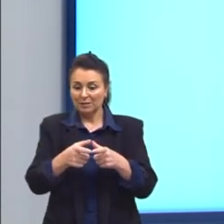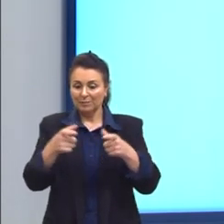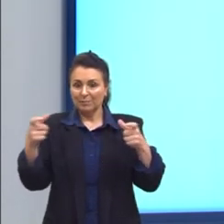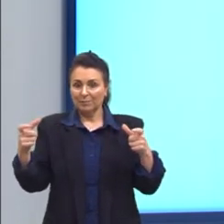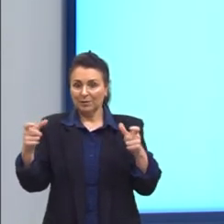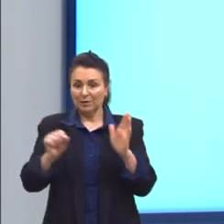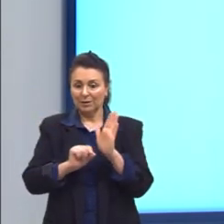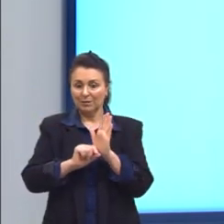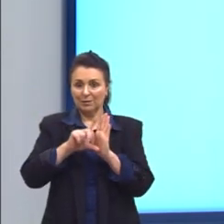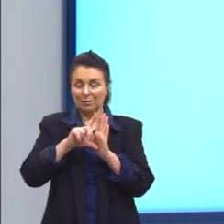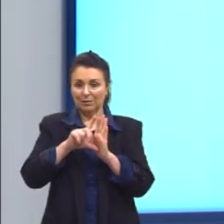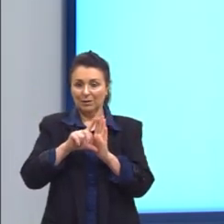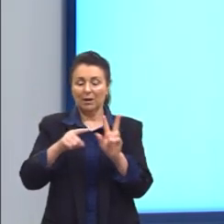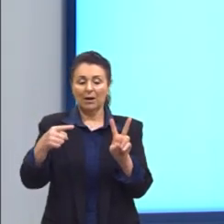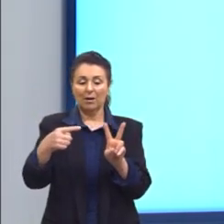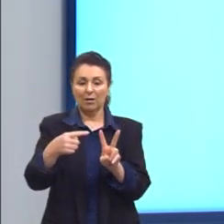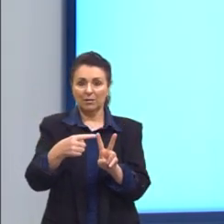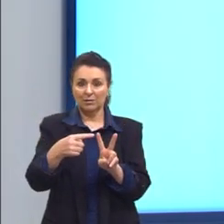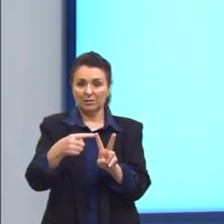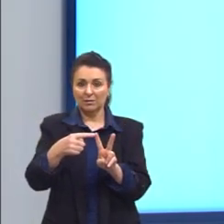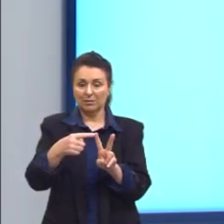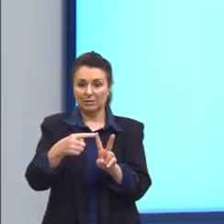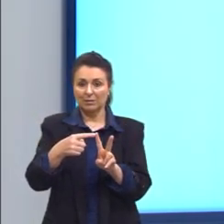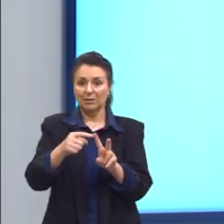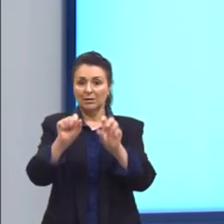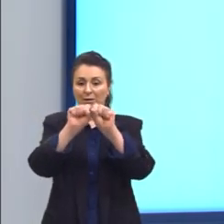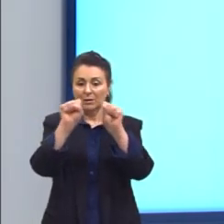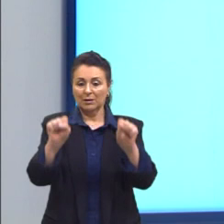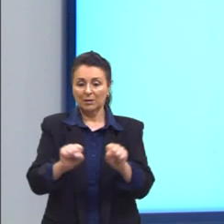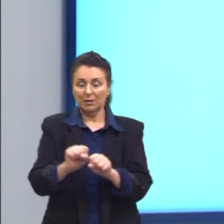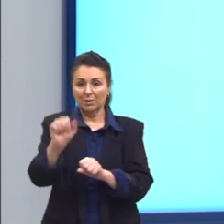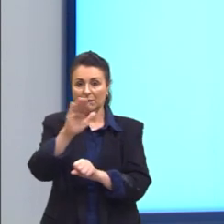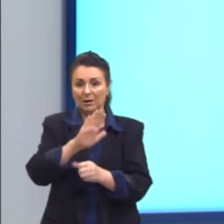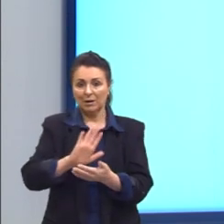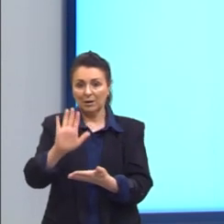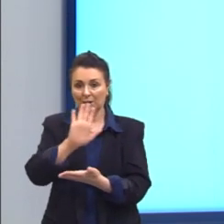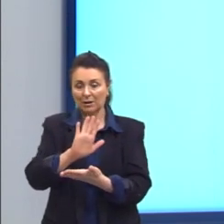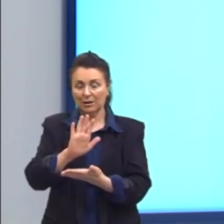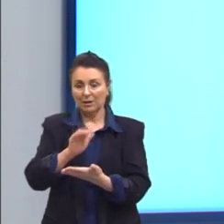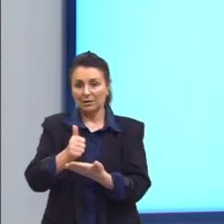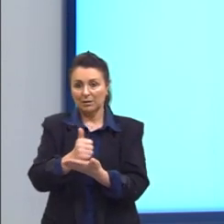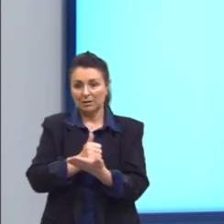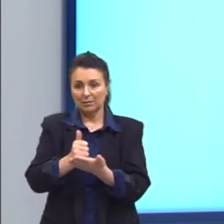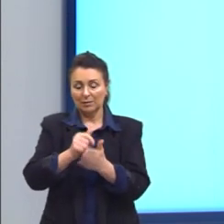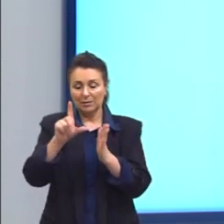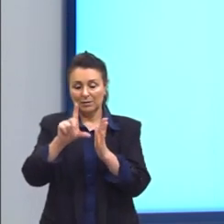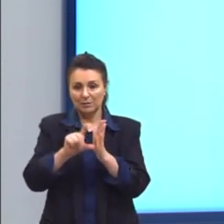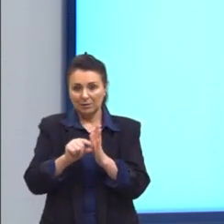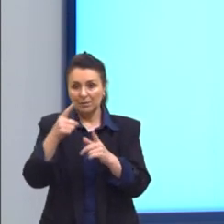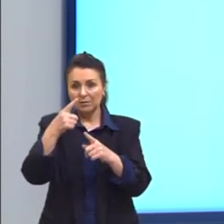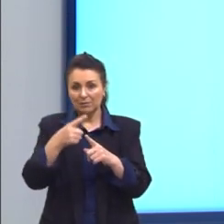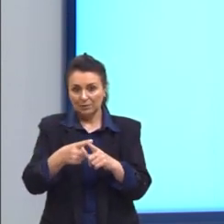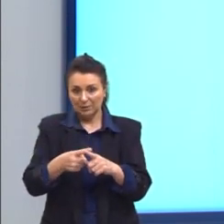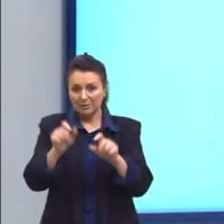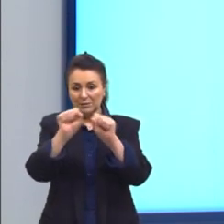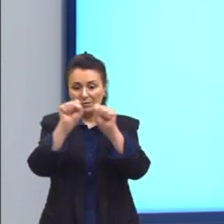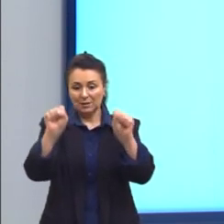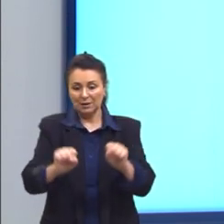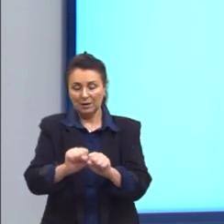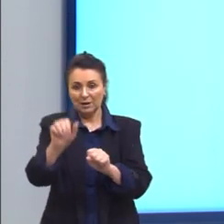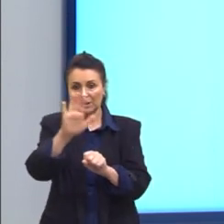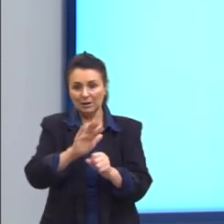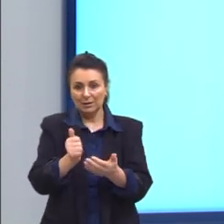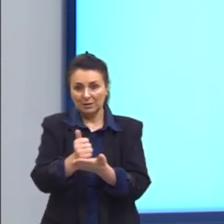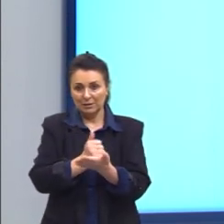a raiz quadrada da área da base menor vezes área da base maior tudo isso